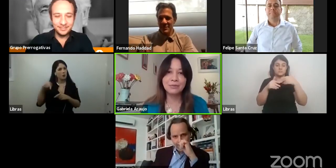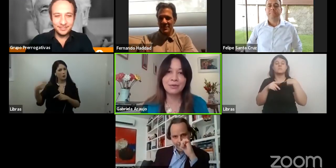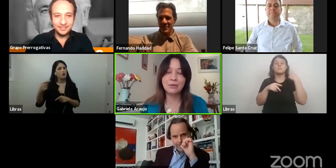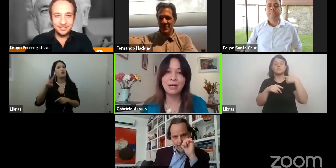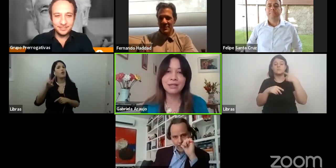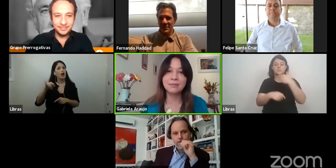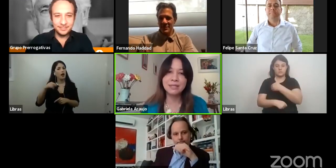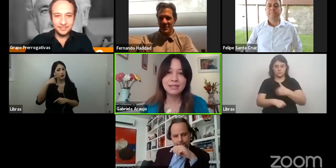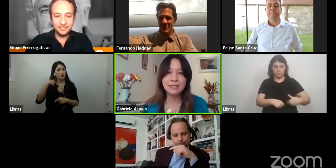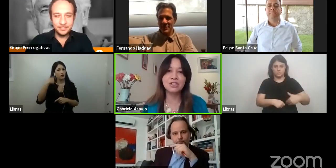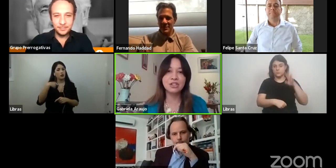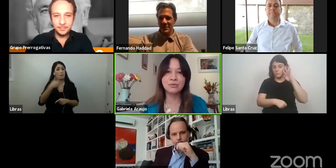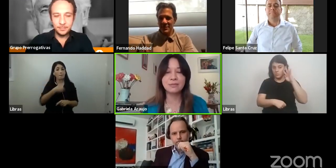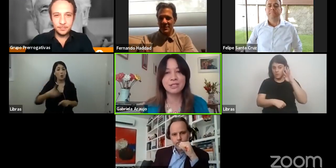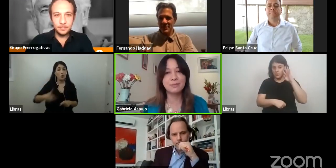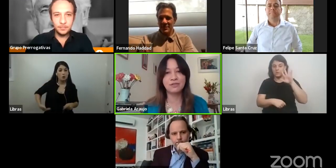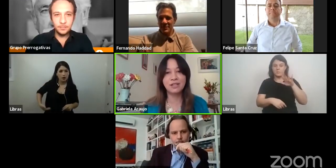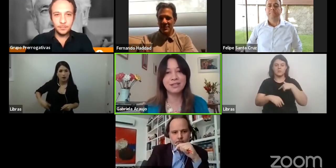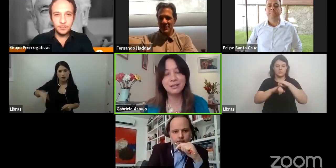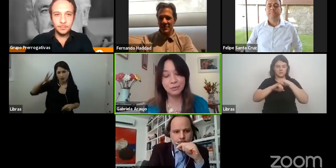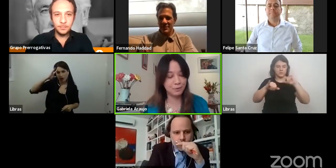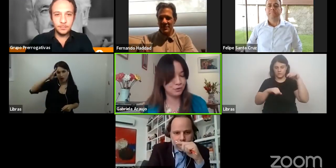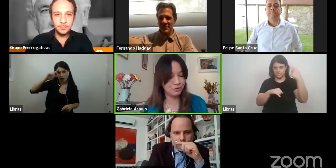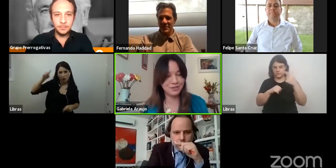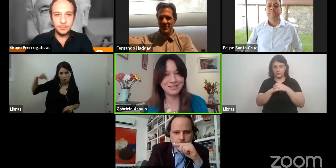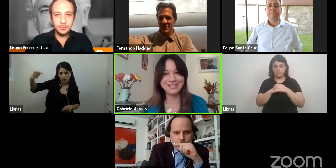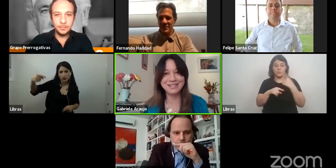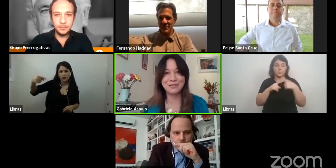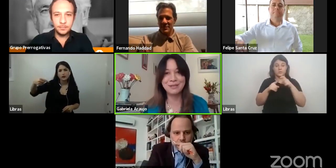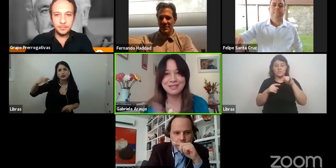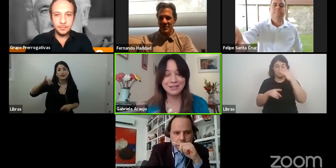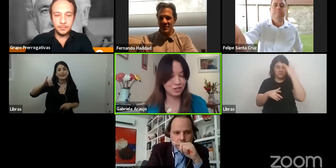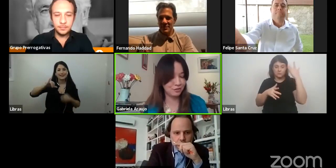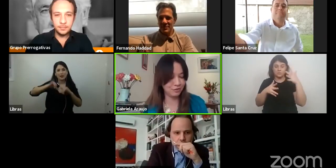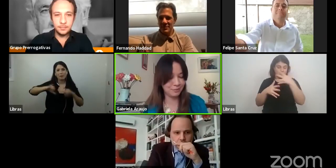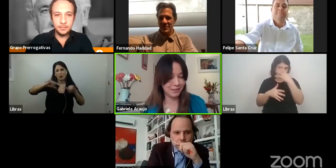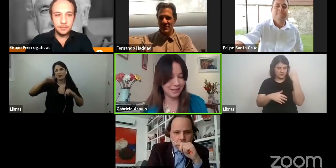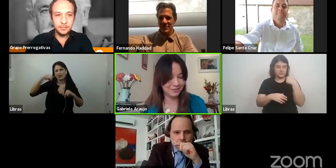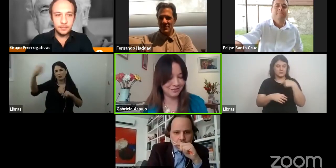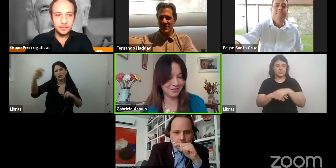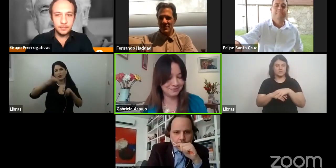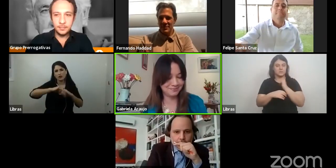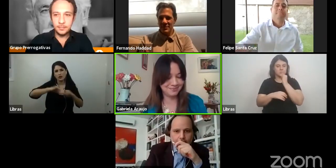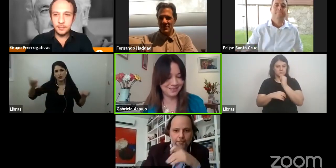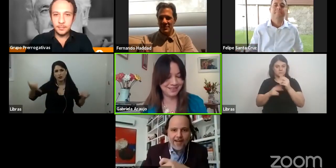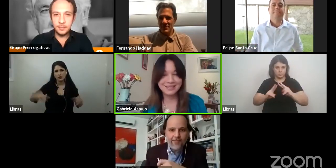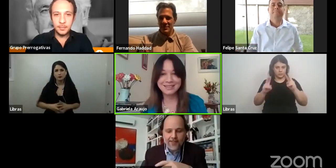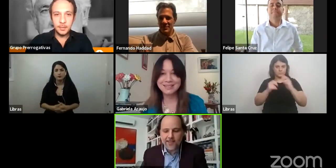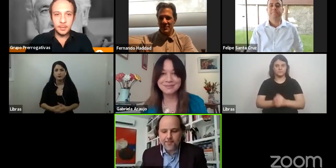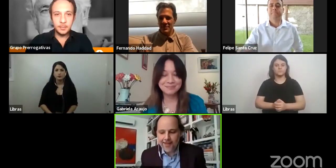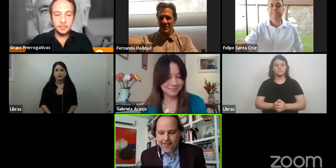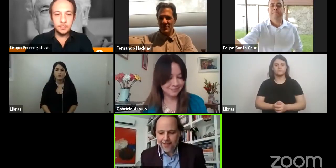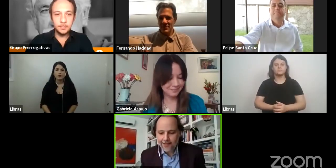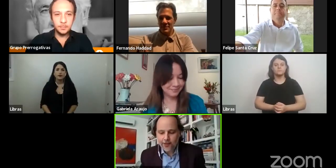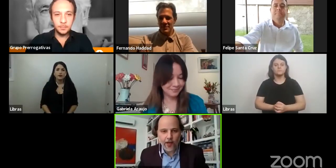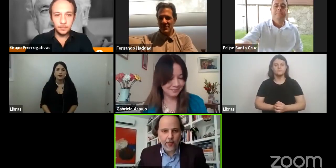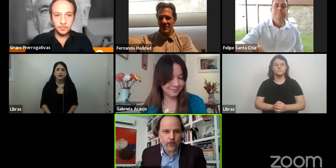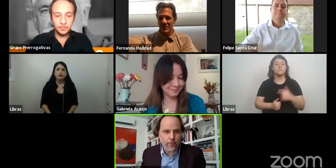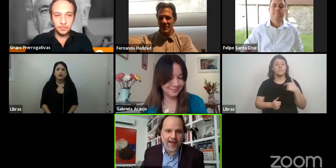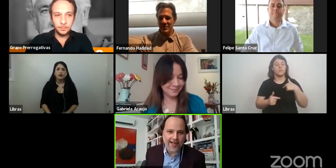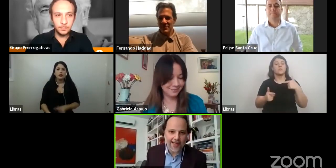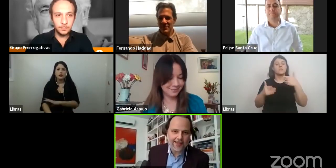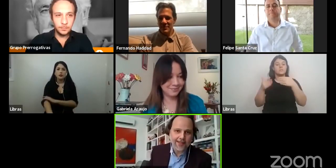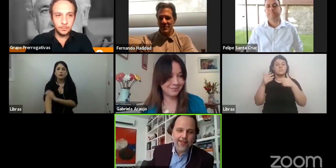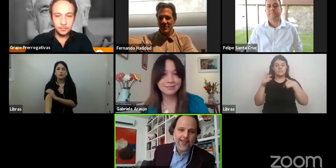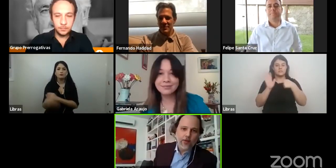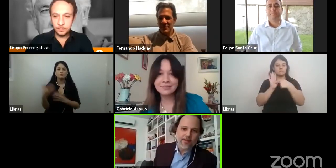pública, Marco, na quarta, mas aí a gente anuncia mais para frente, senão o pessoal vai esquecer. Vou passar a te devolver a palavra. Maravilha, esses painéis têm sido realmente